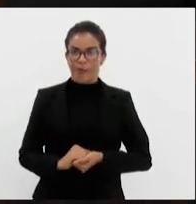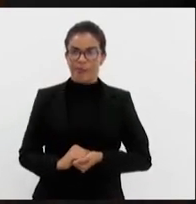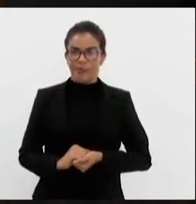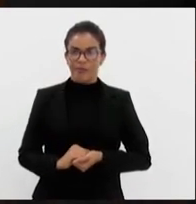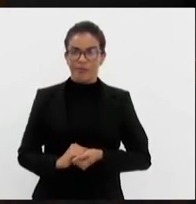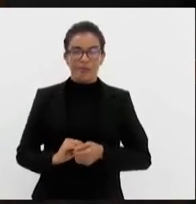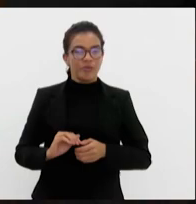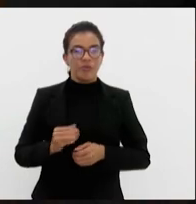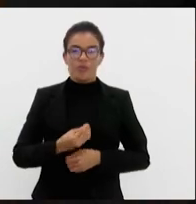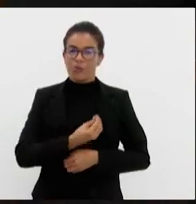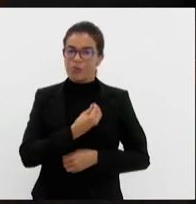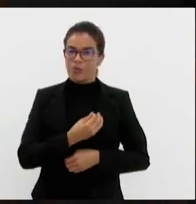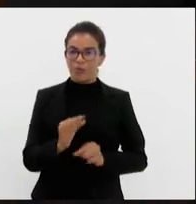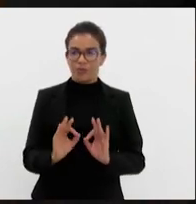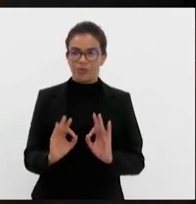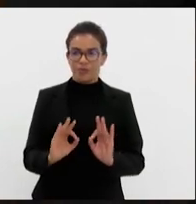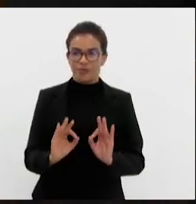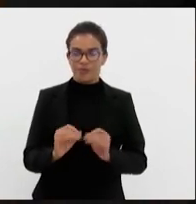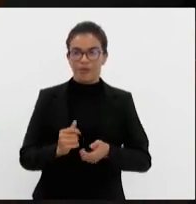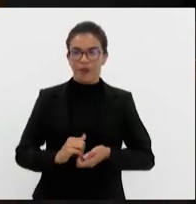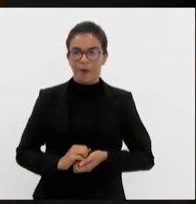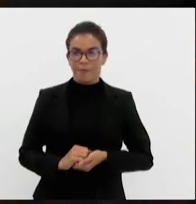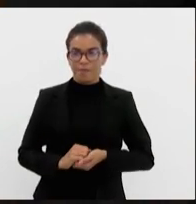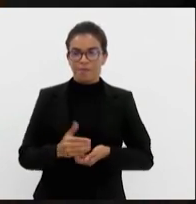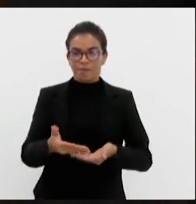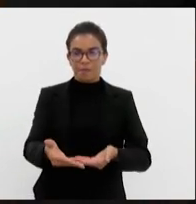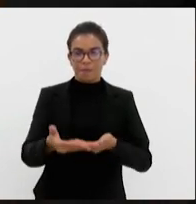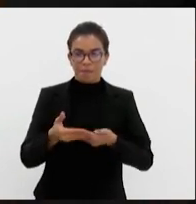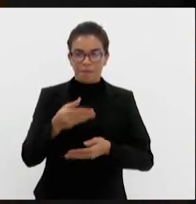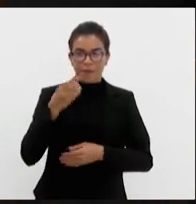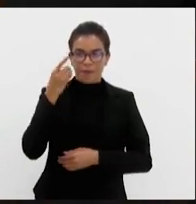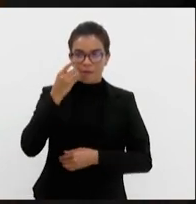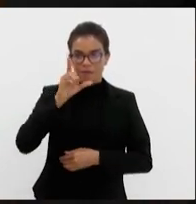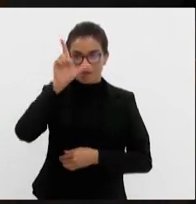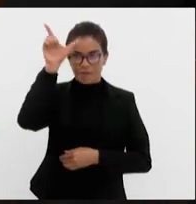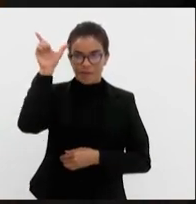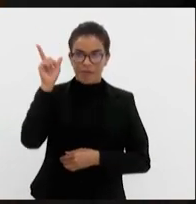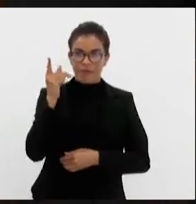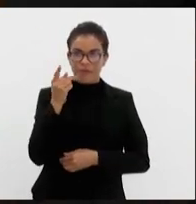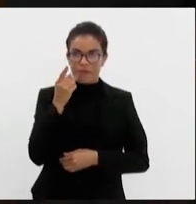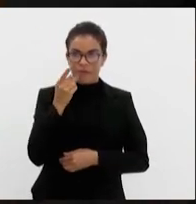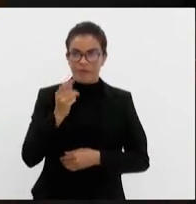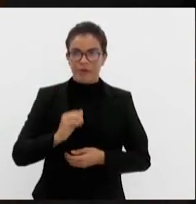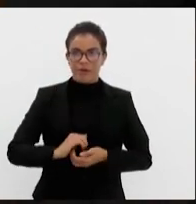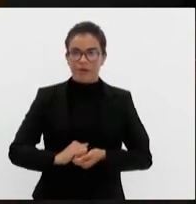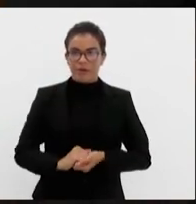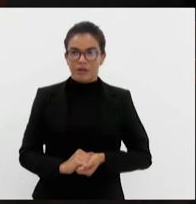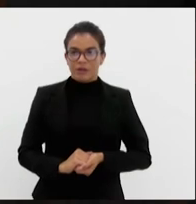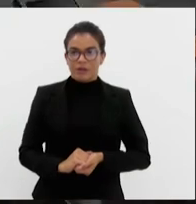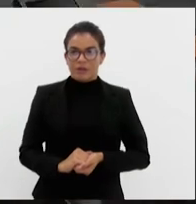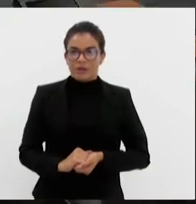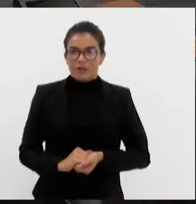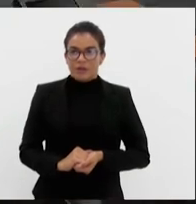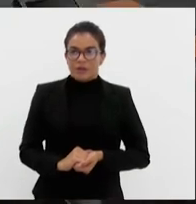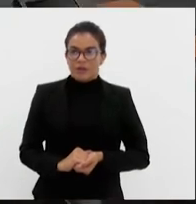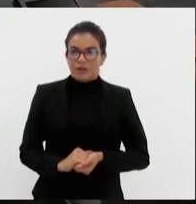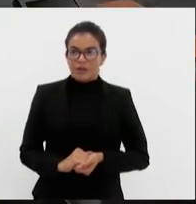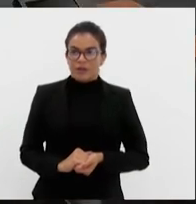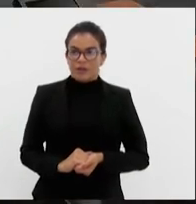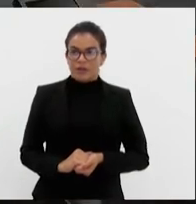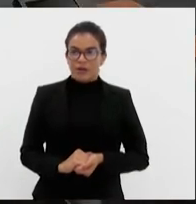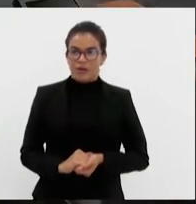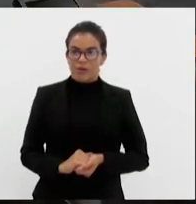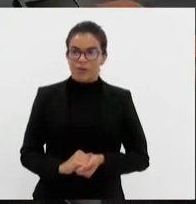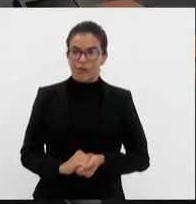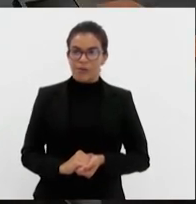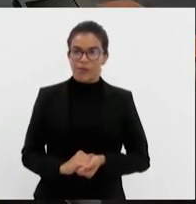se encontra presente, convido o deputado Luiz Paulo para fazer uso da tribuna. Ainda não decorou o que vai